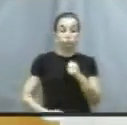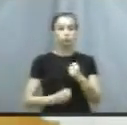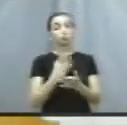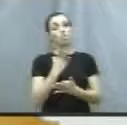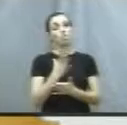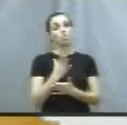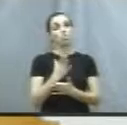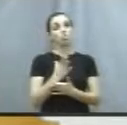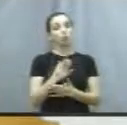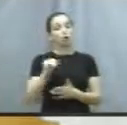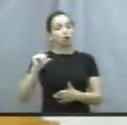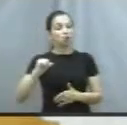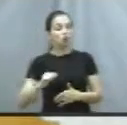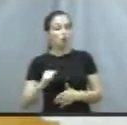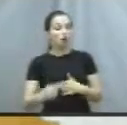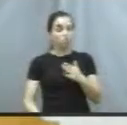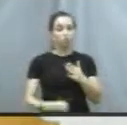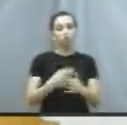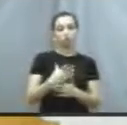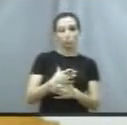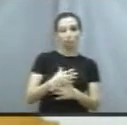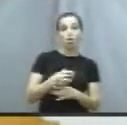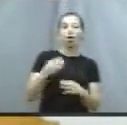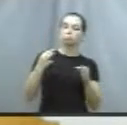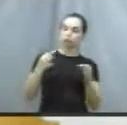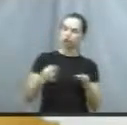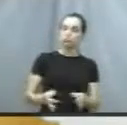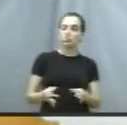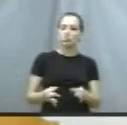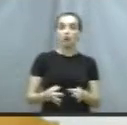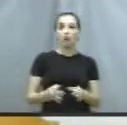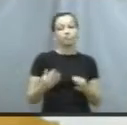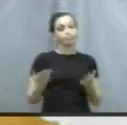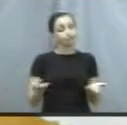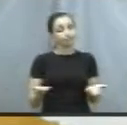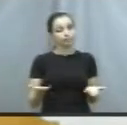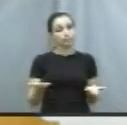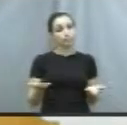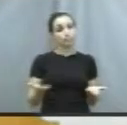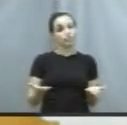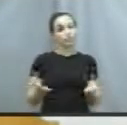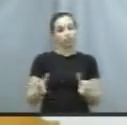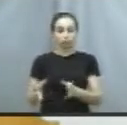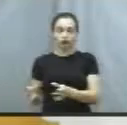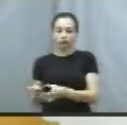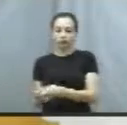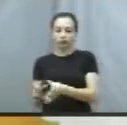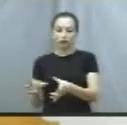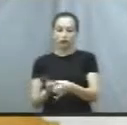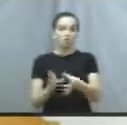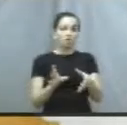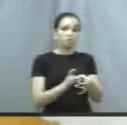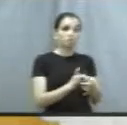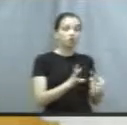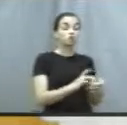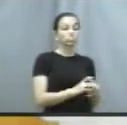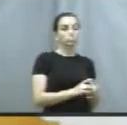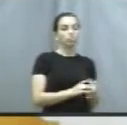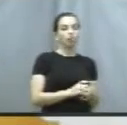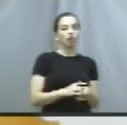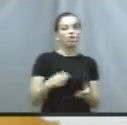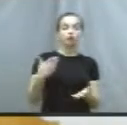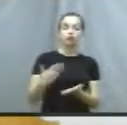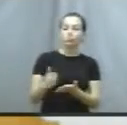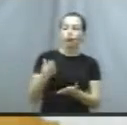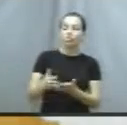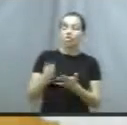9 funcionando, é óbvio que a gente não vai falar aqui os pontos que está, mas, ou seja, é um contexto onde você deixa de